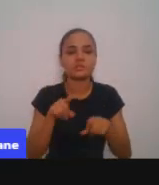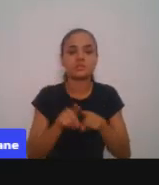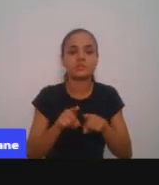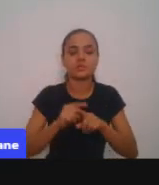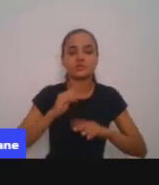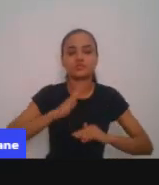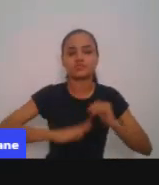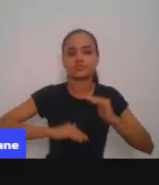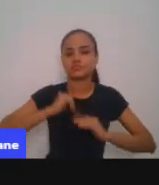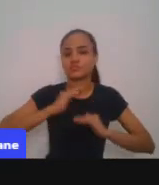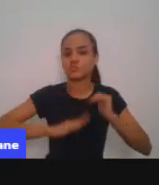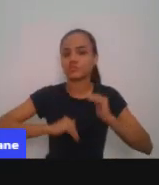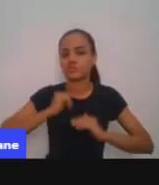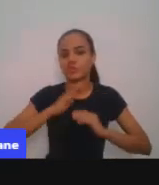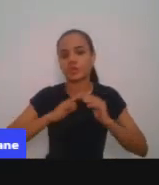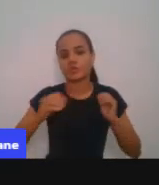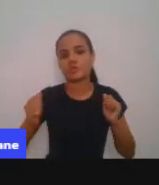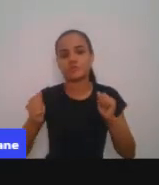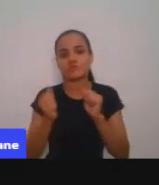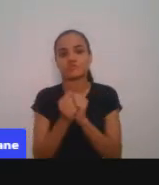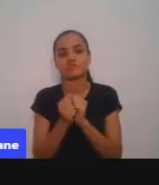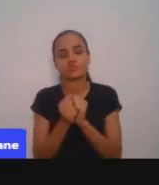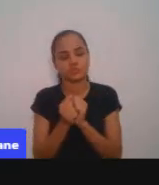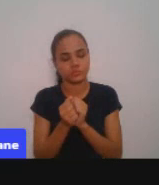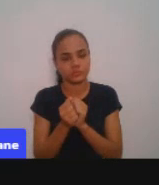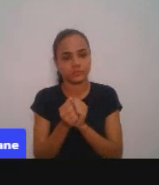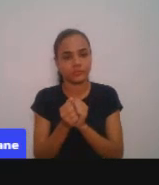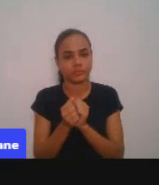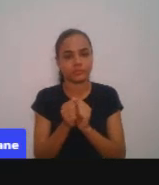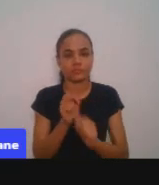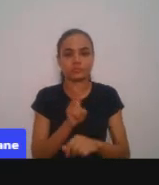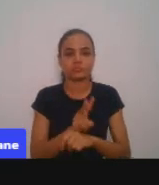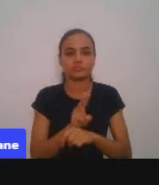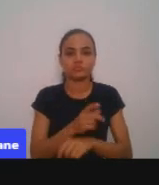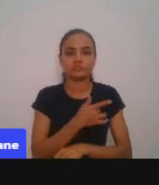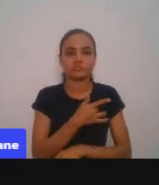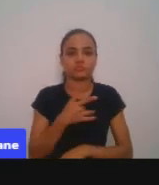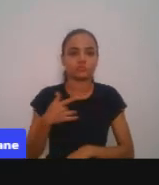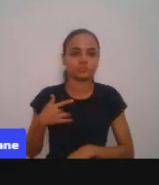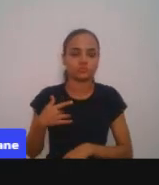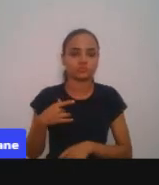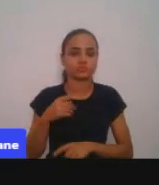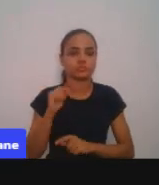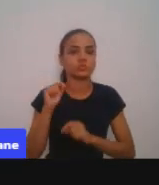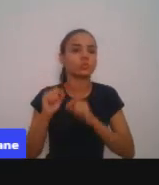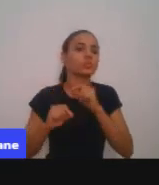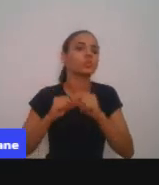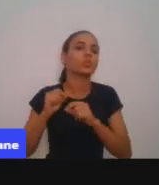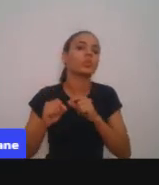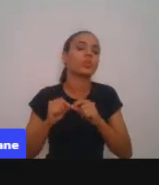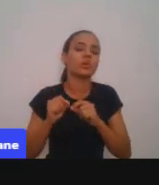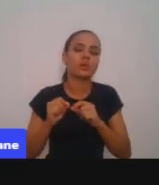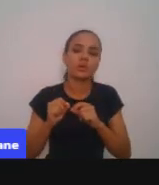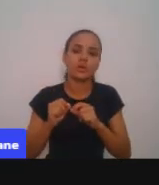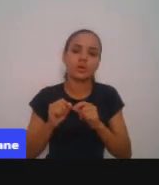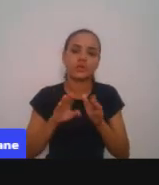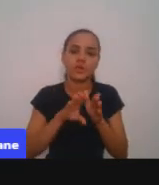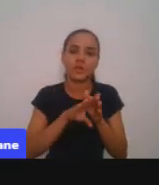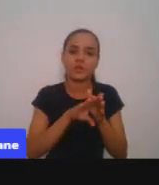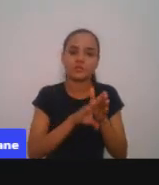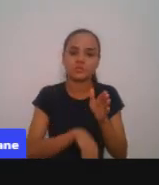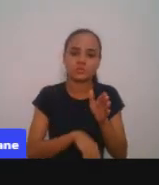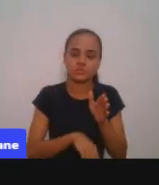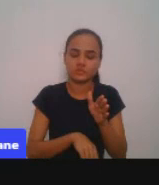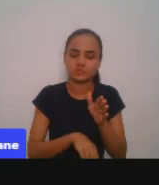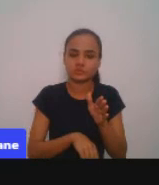ela. E preservando essa saúde, o que é que eu posso minimizar de danos para essa criança? Então, a gente não vai poder